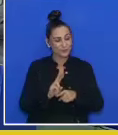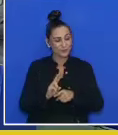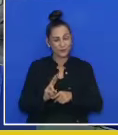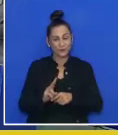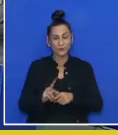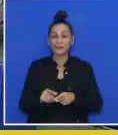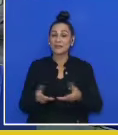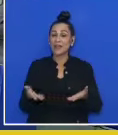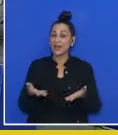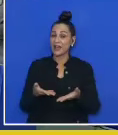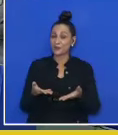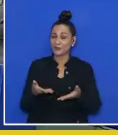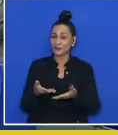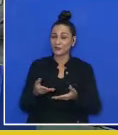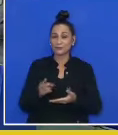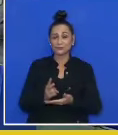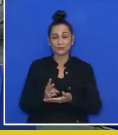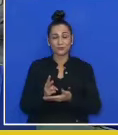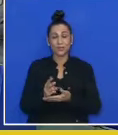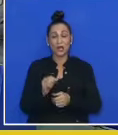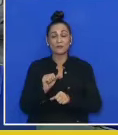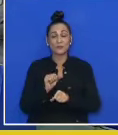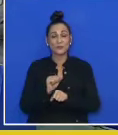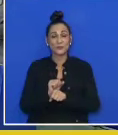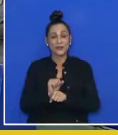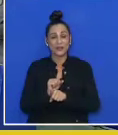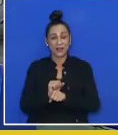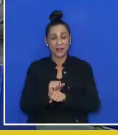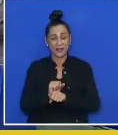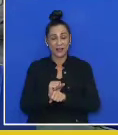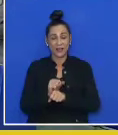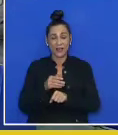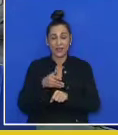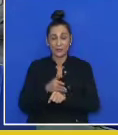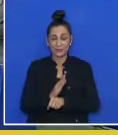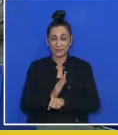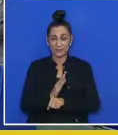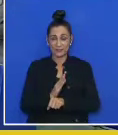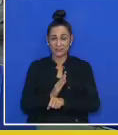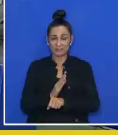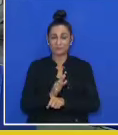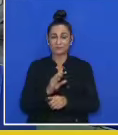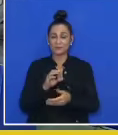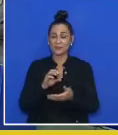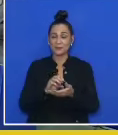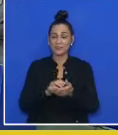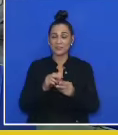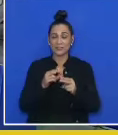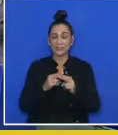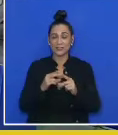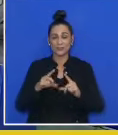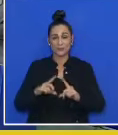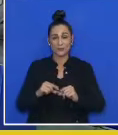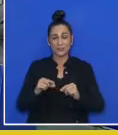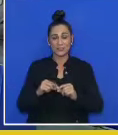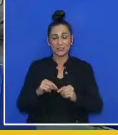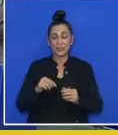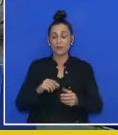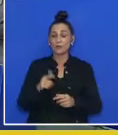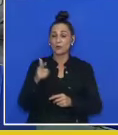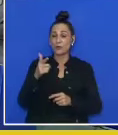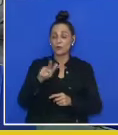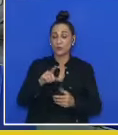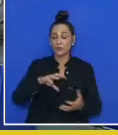auditoras. E agora nós vamos aguardar a validação. Já temos a validação. E vamos passar para o próximo globo, nosso quinto